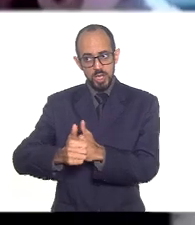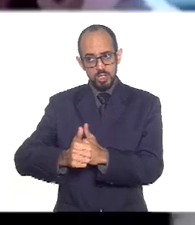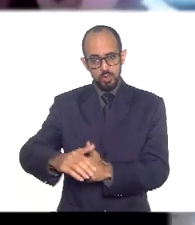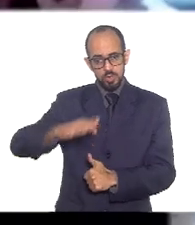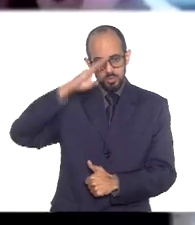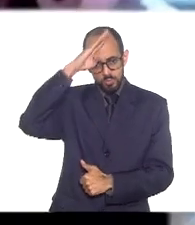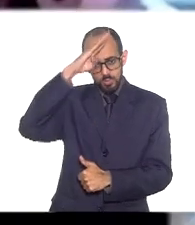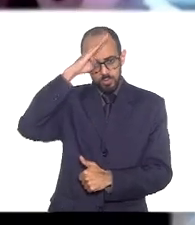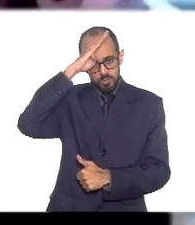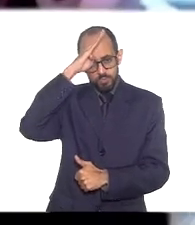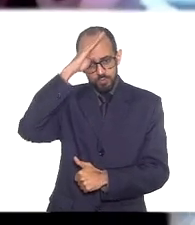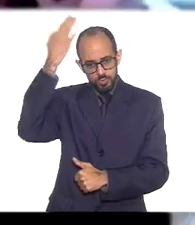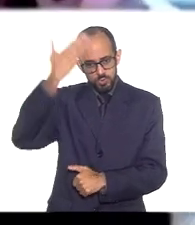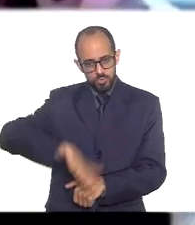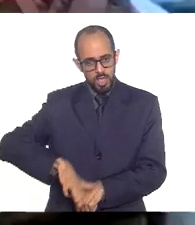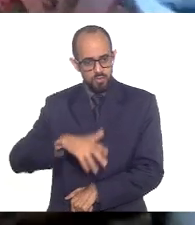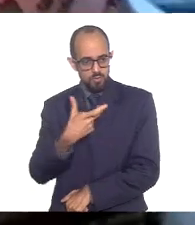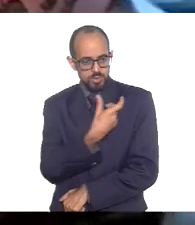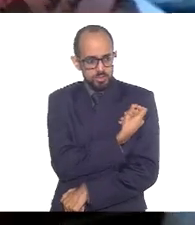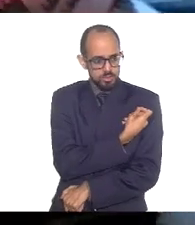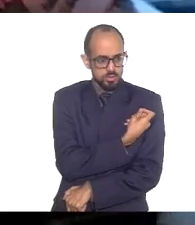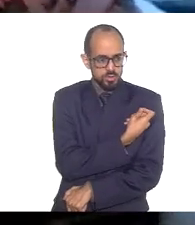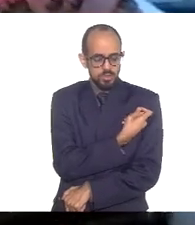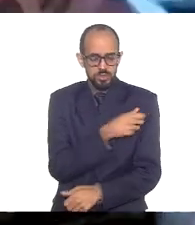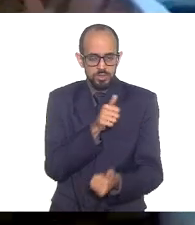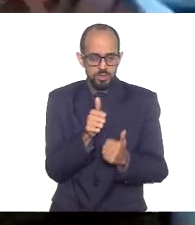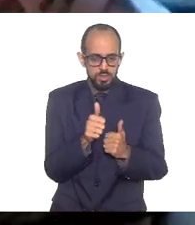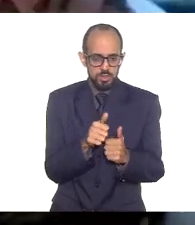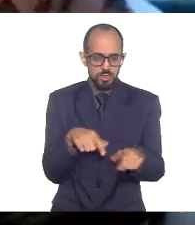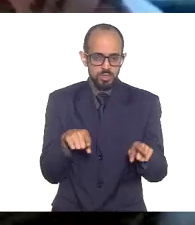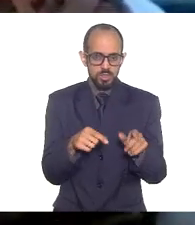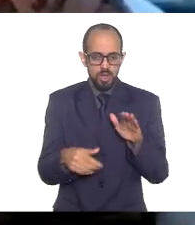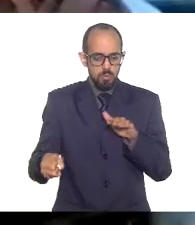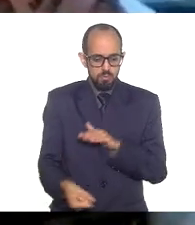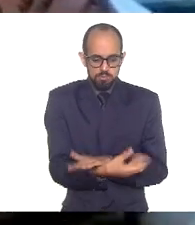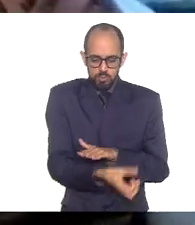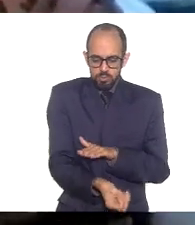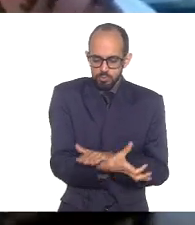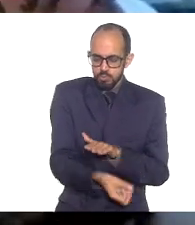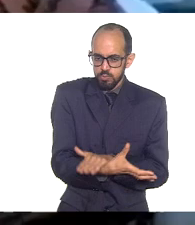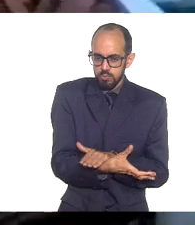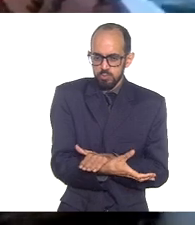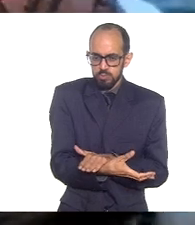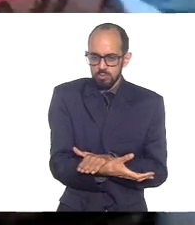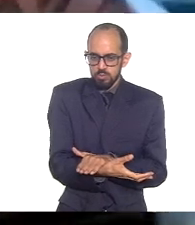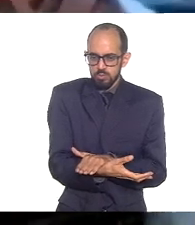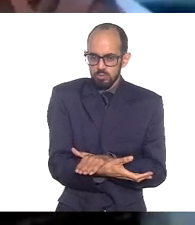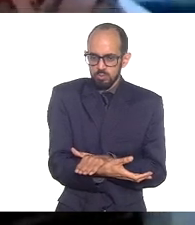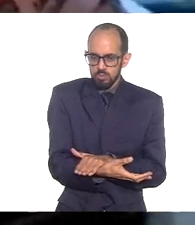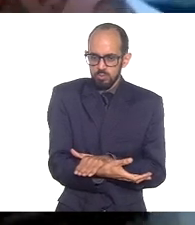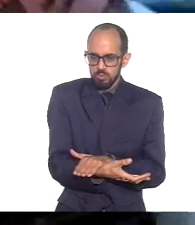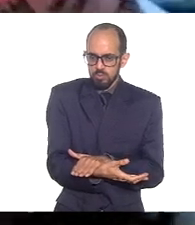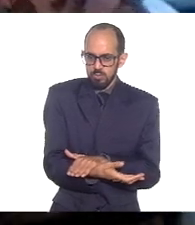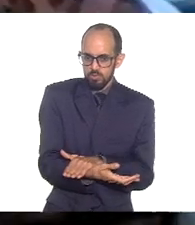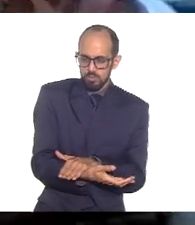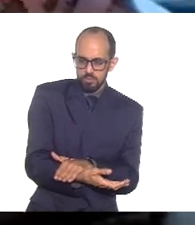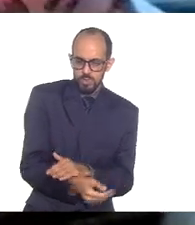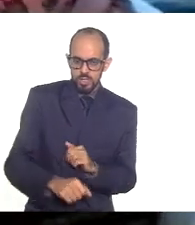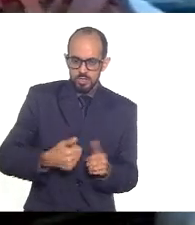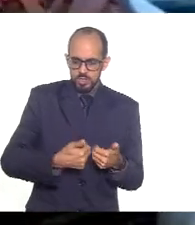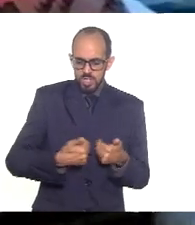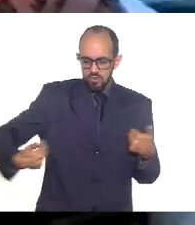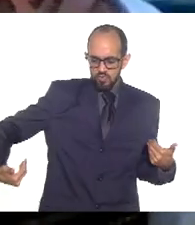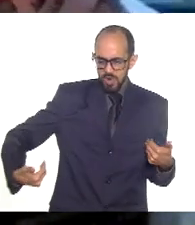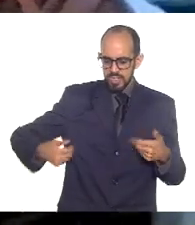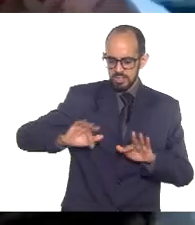espacinho e acusa o governo tem corrupção funcionários se